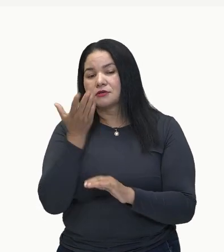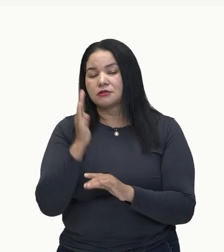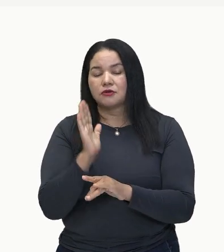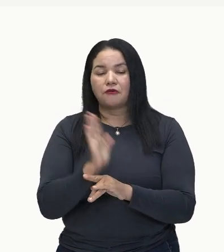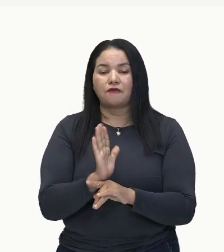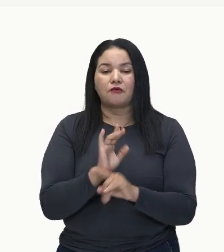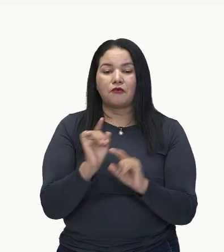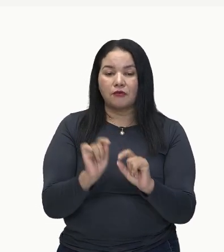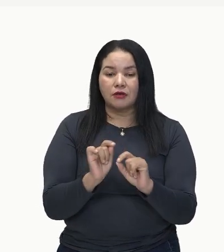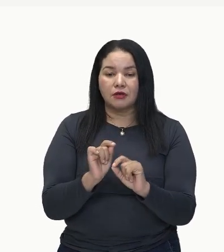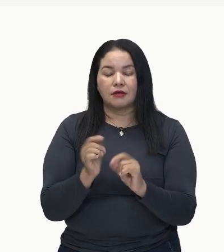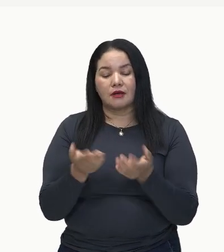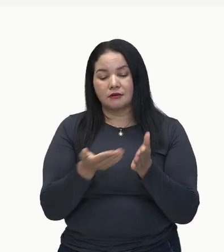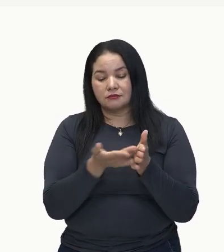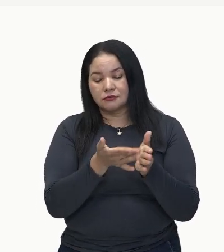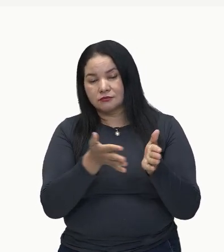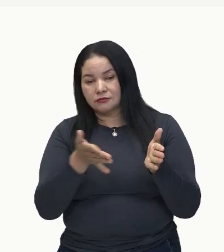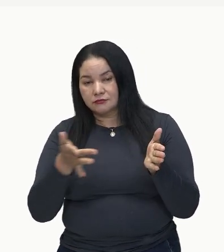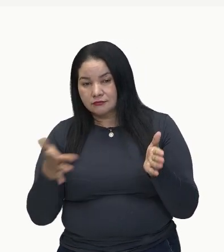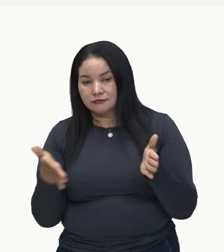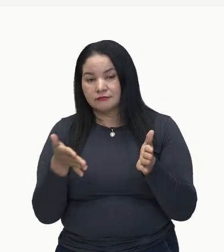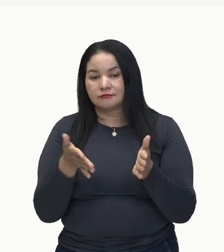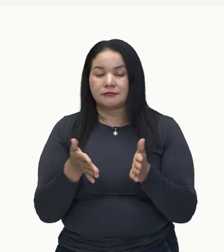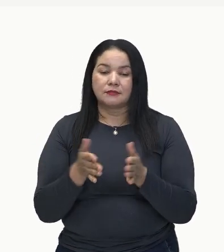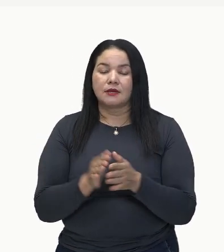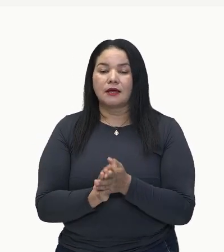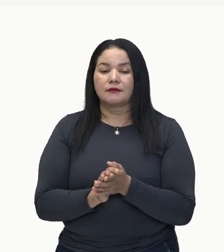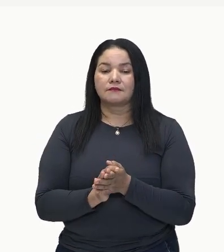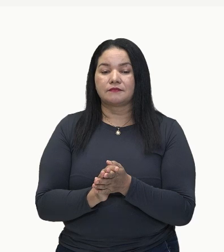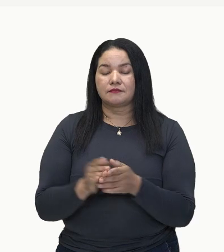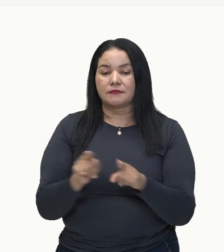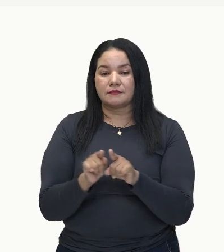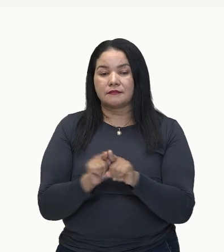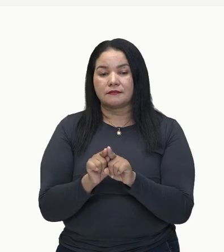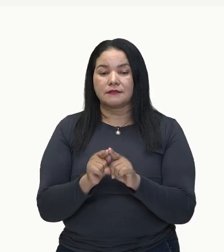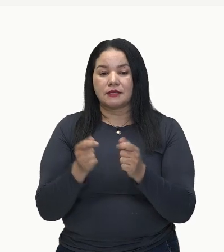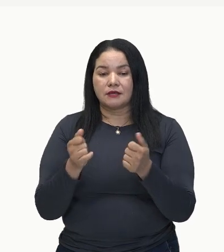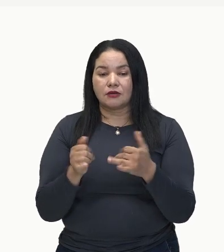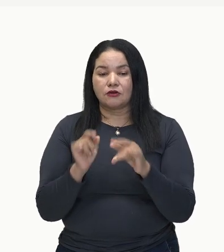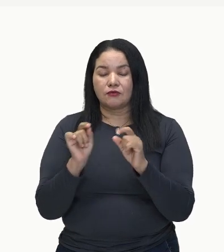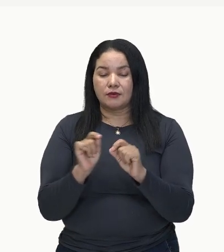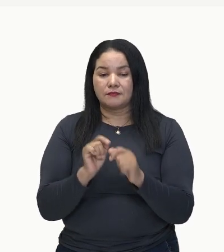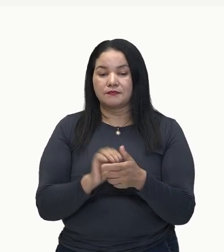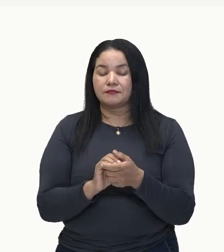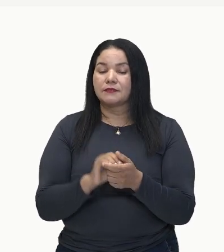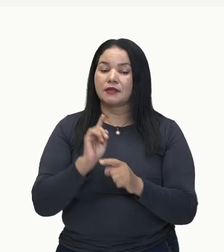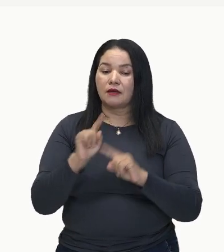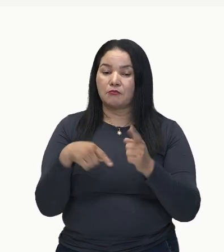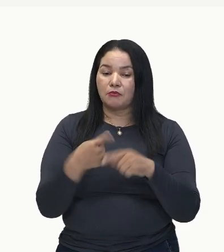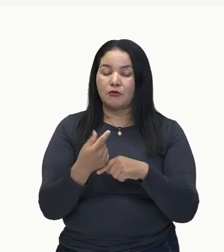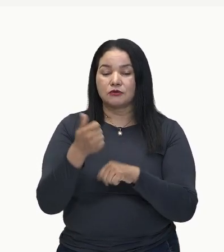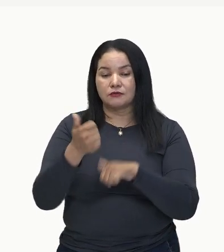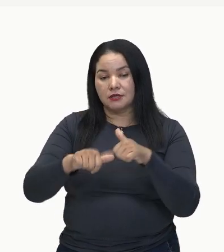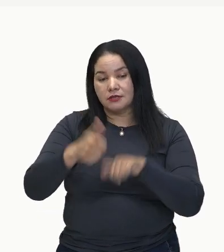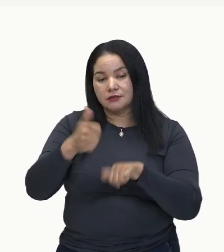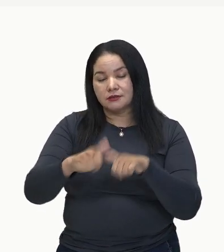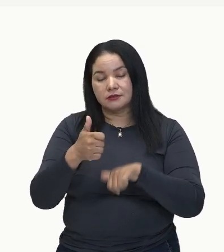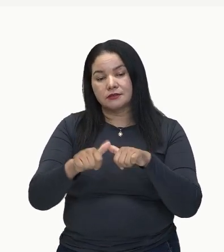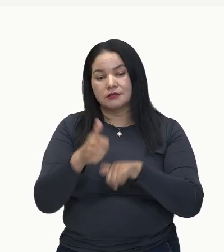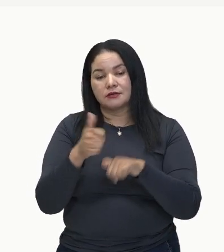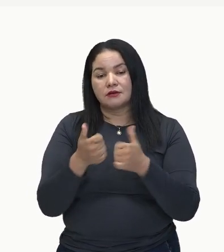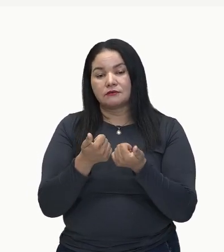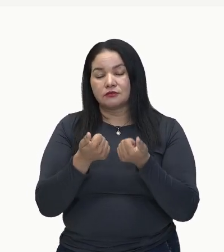exposição do seu conteúdo, sem que revele o desfecho. E ele vai fazer também uma avaliação, indicando ali a